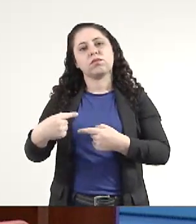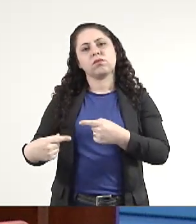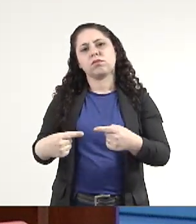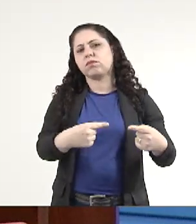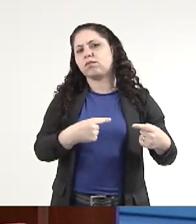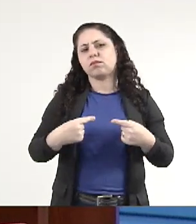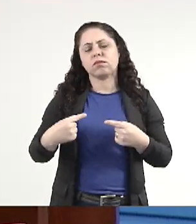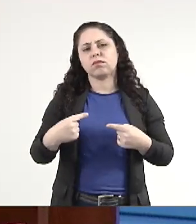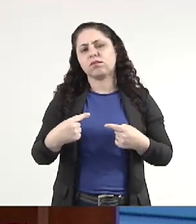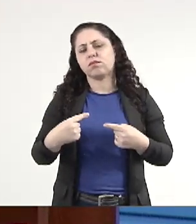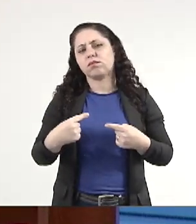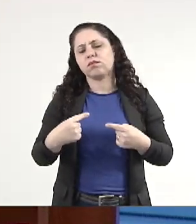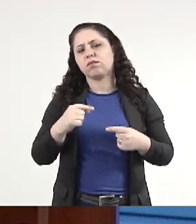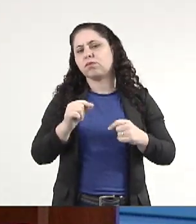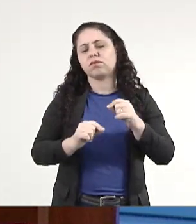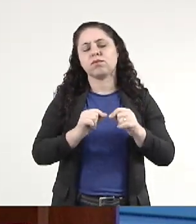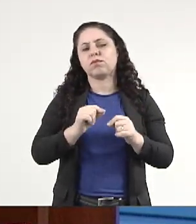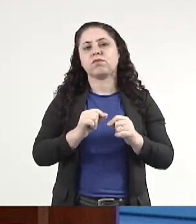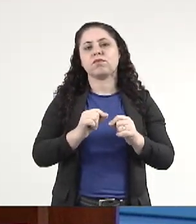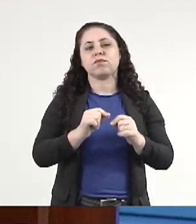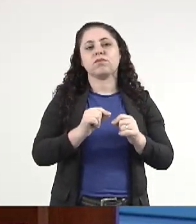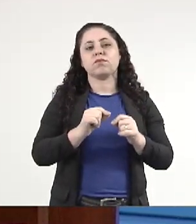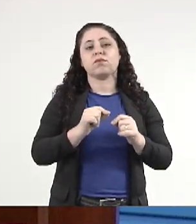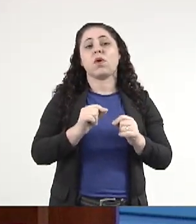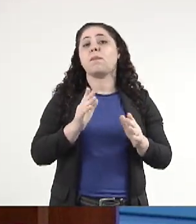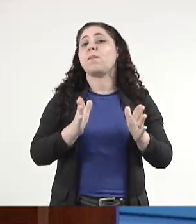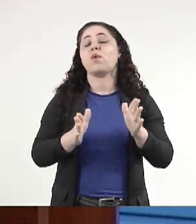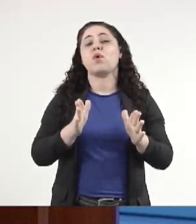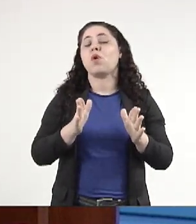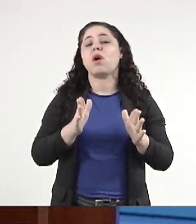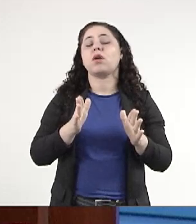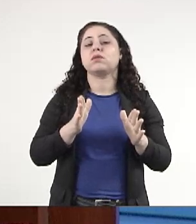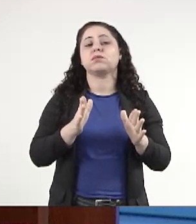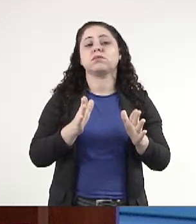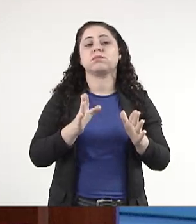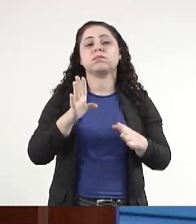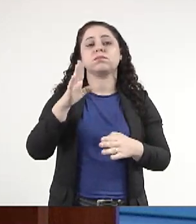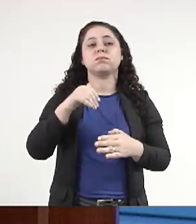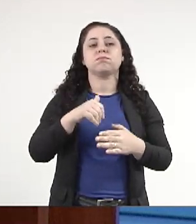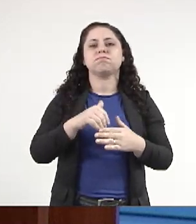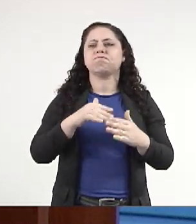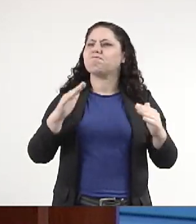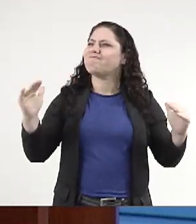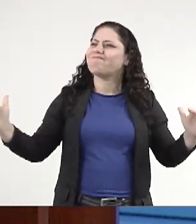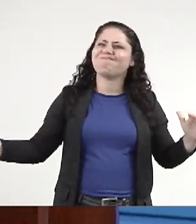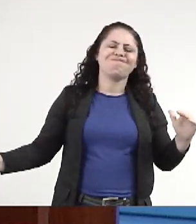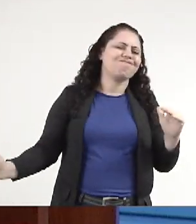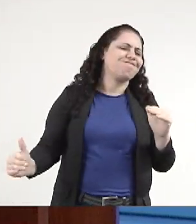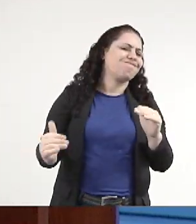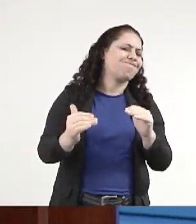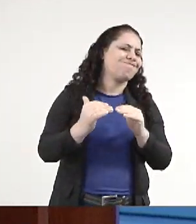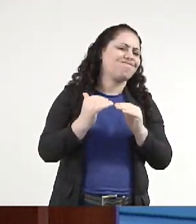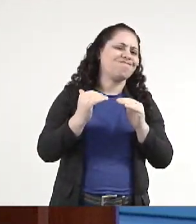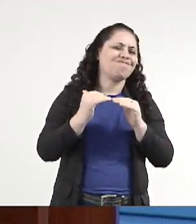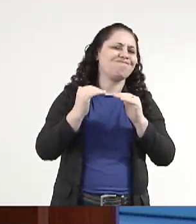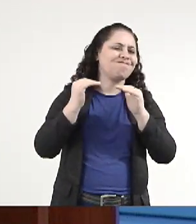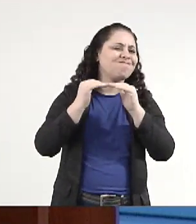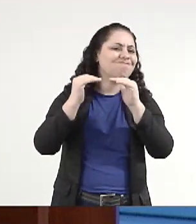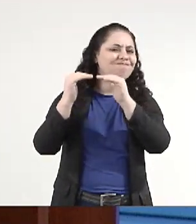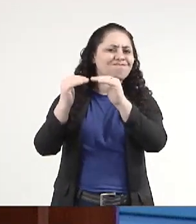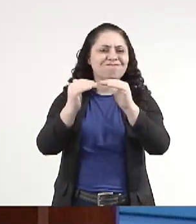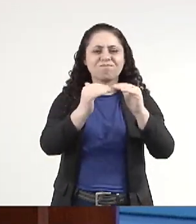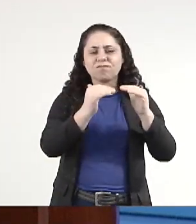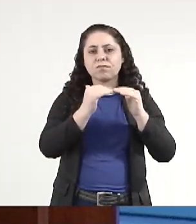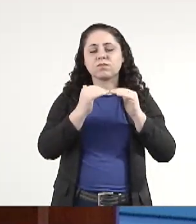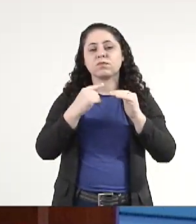essa questão do processo eleitoral e, por unanimidade de todos